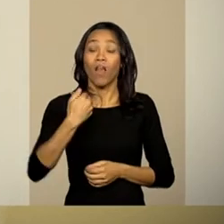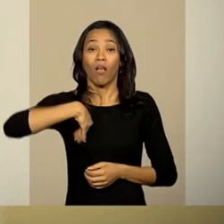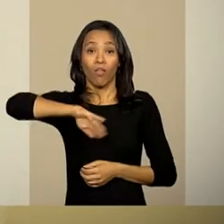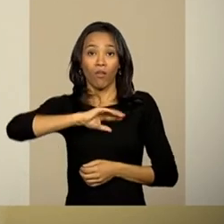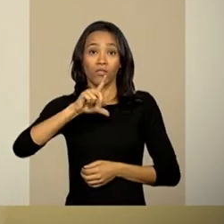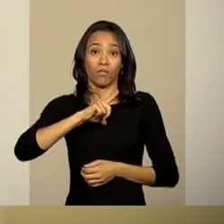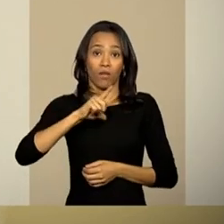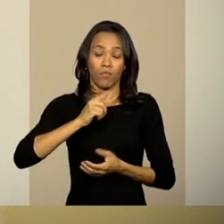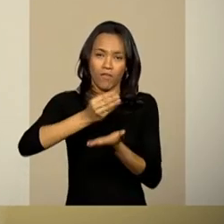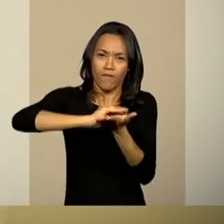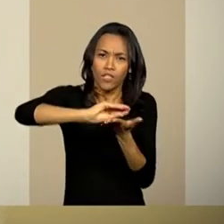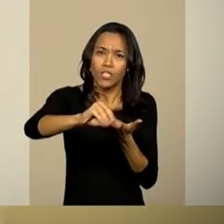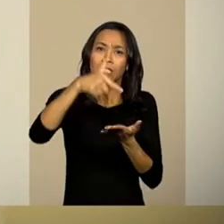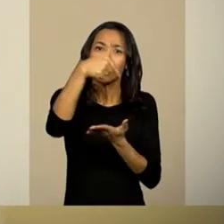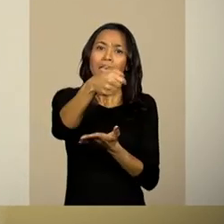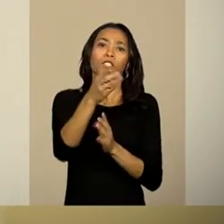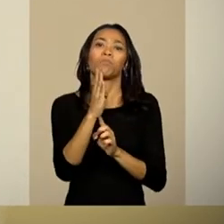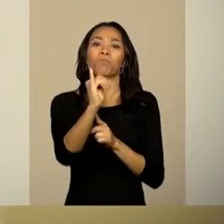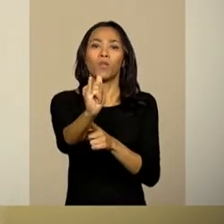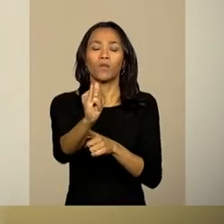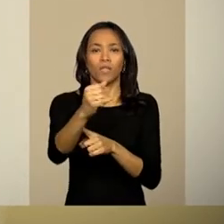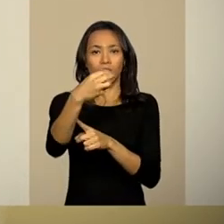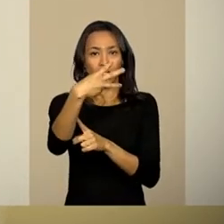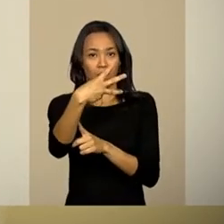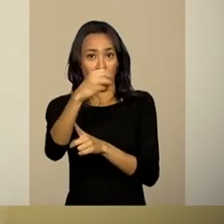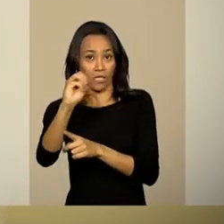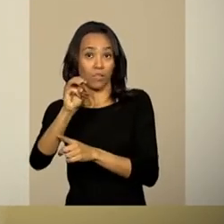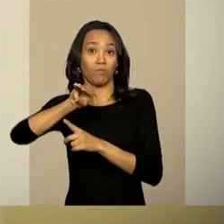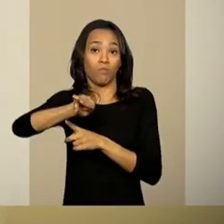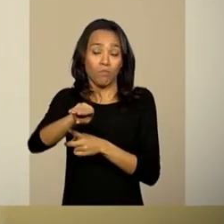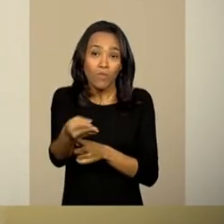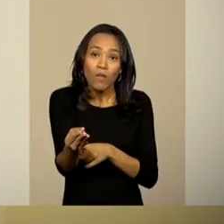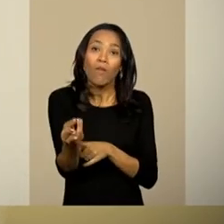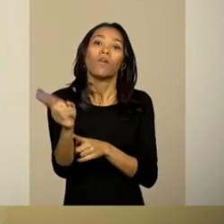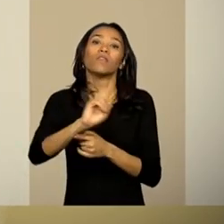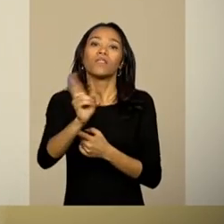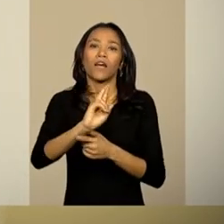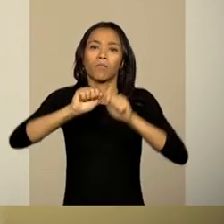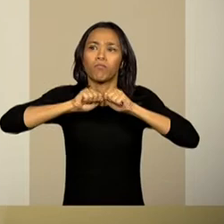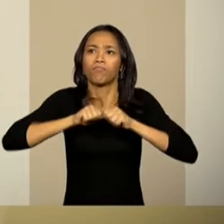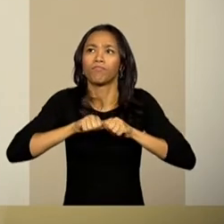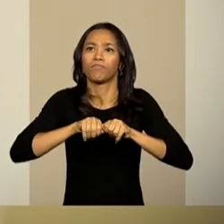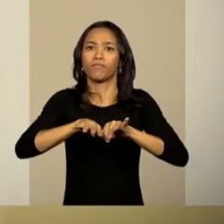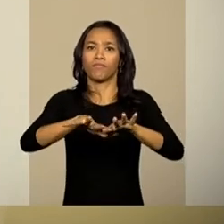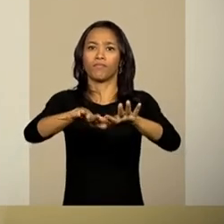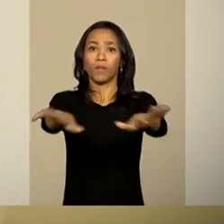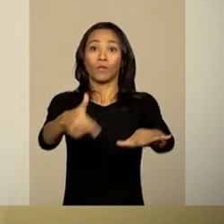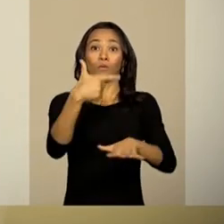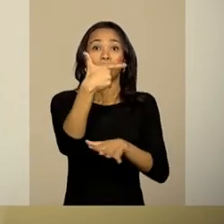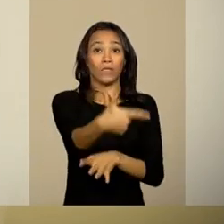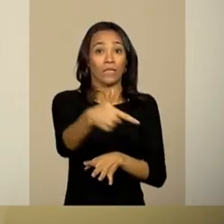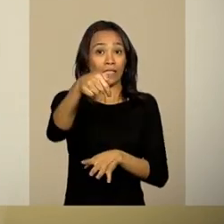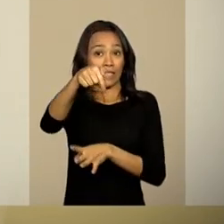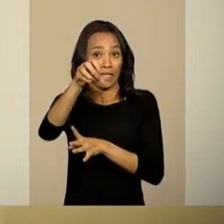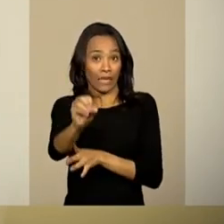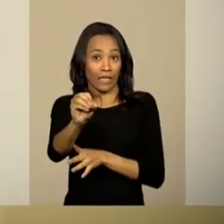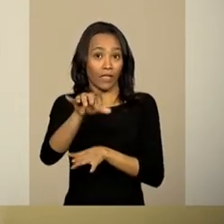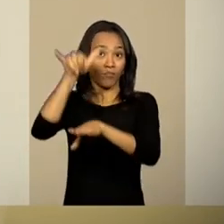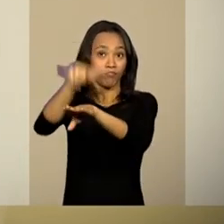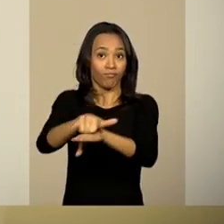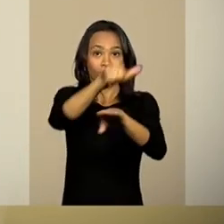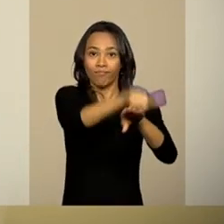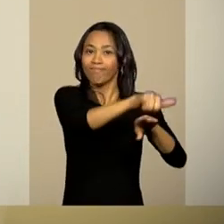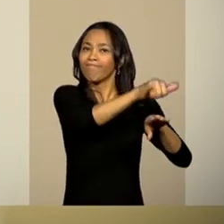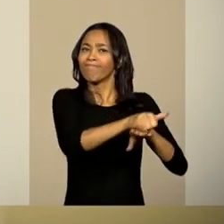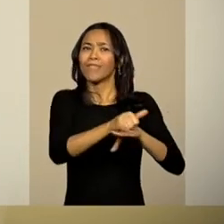estamos investindo 7 bilhões e 300 milhões de reais na expansão de 270 aeroportos